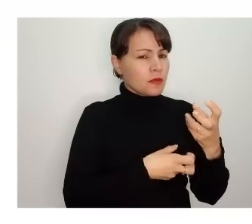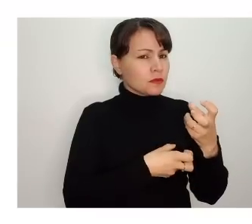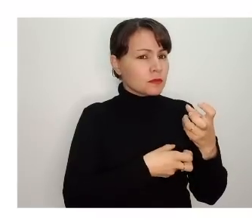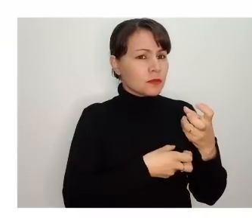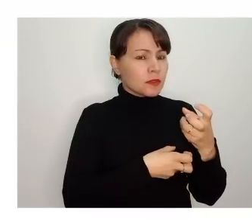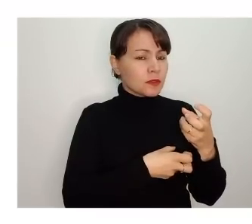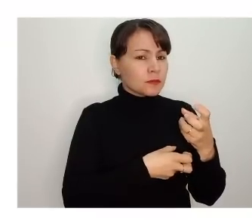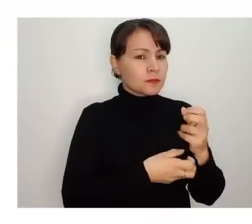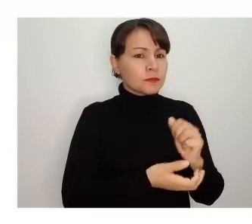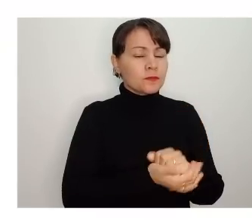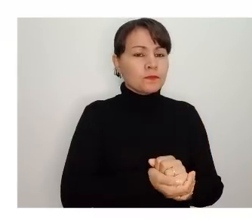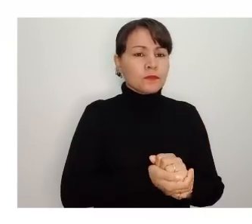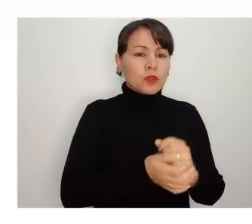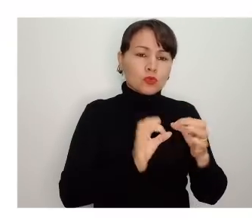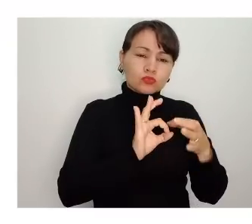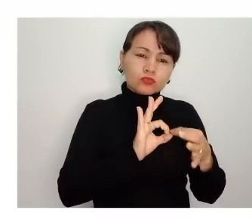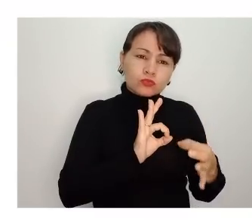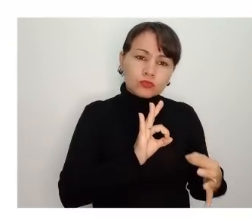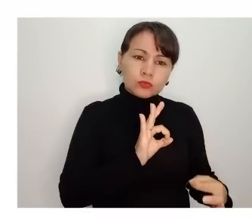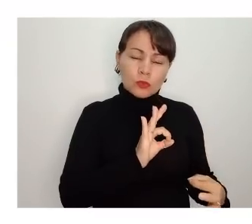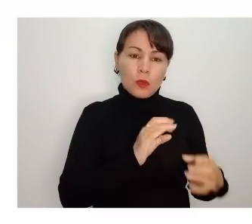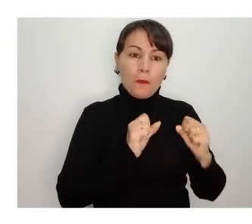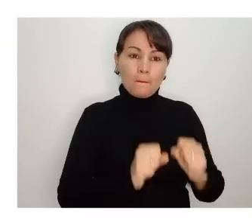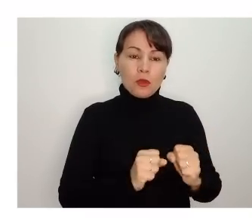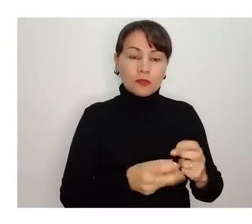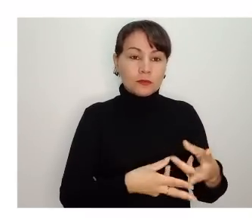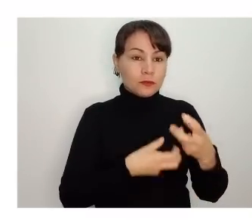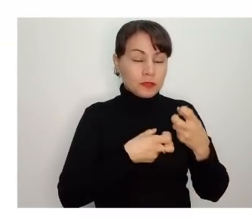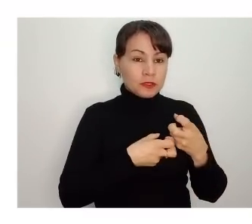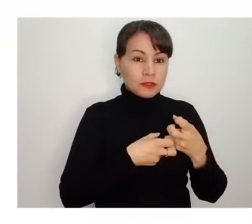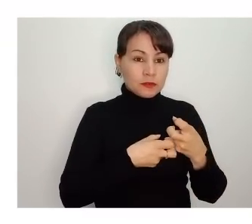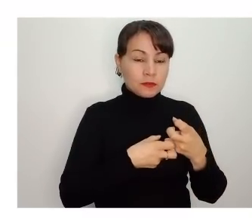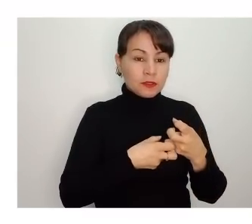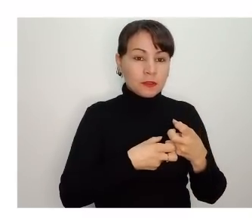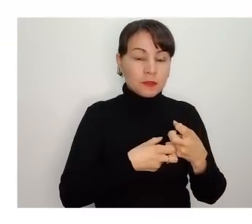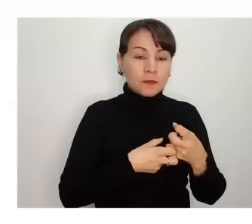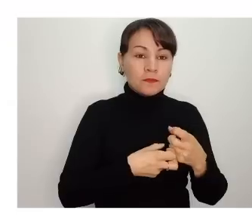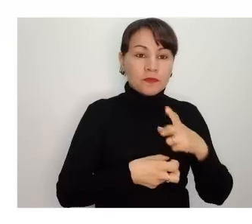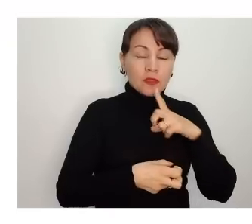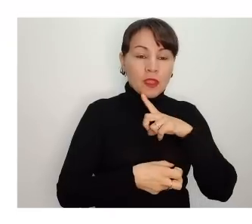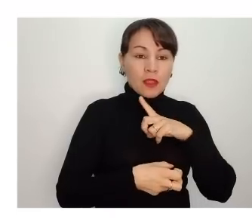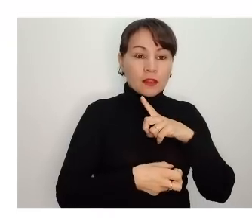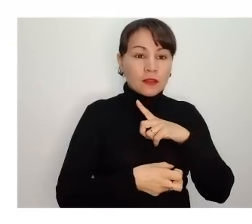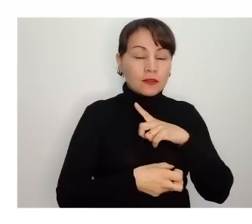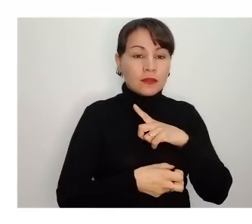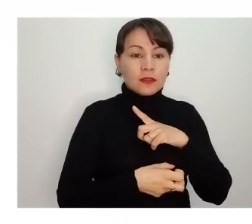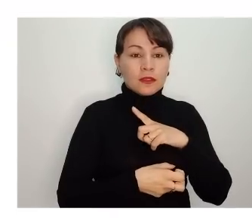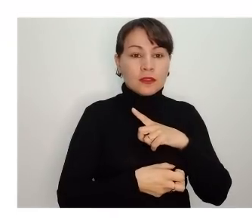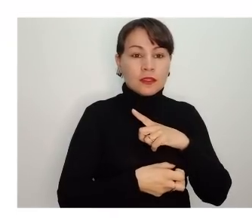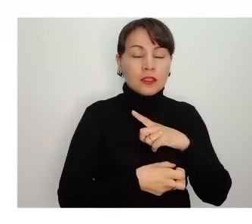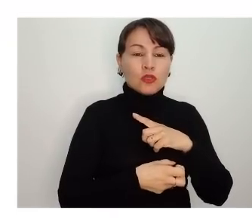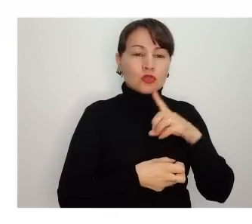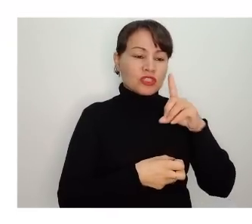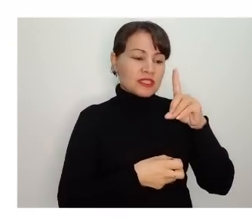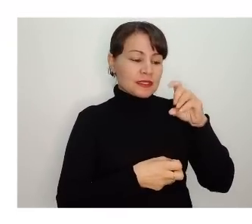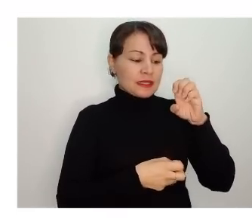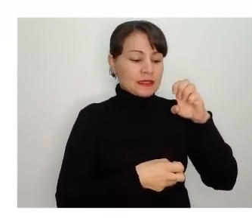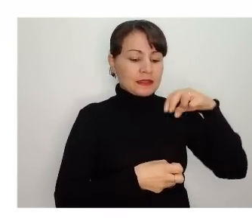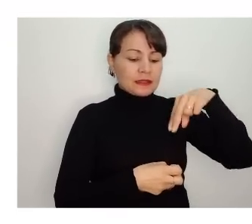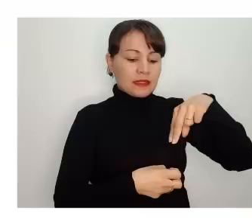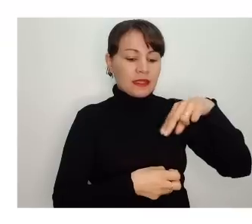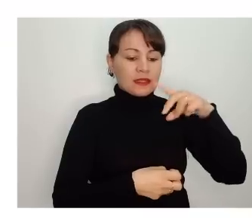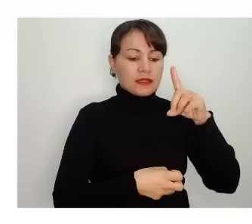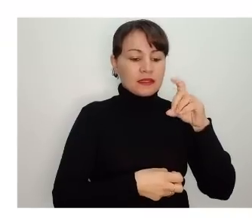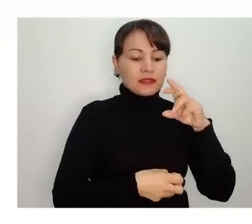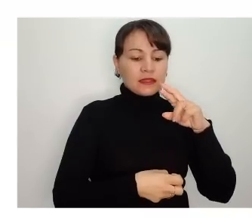nós observarmos os detalhes, a gente pode observar que ela tem um corpo e tem os dendritos